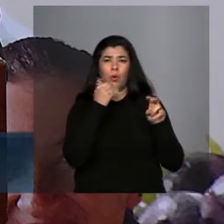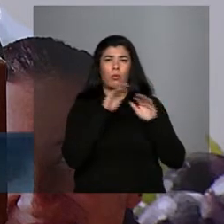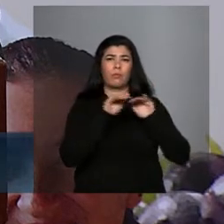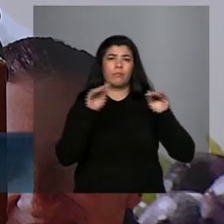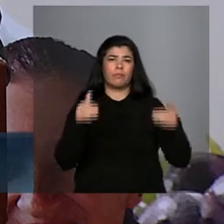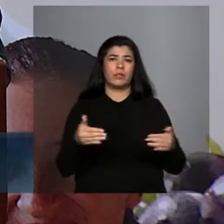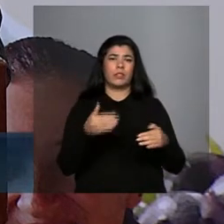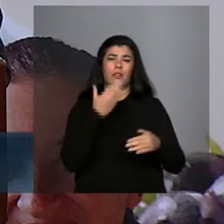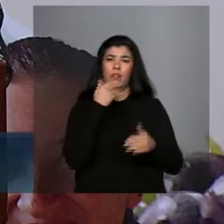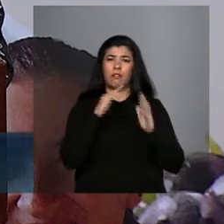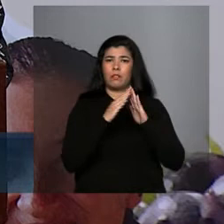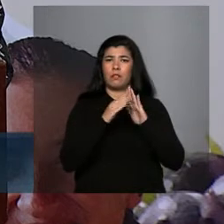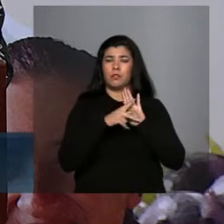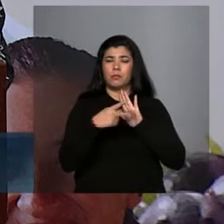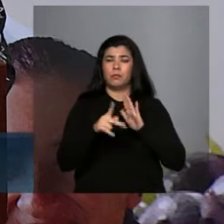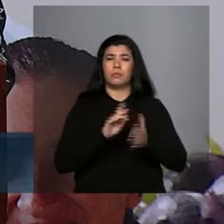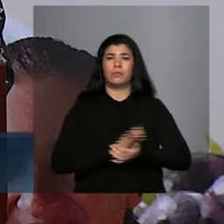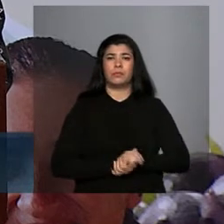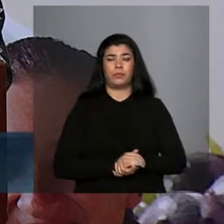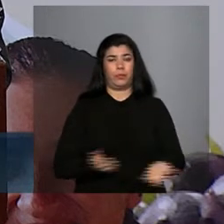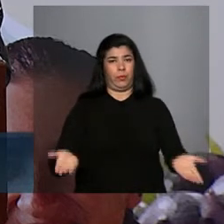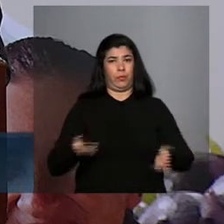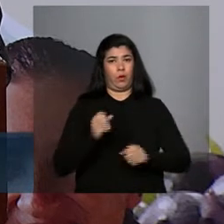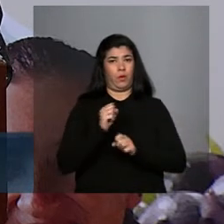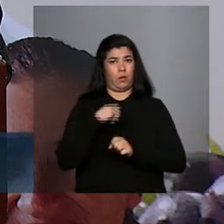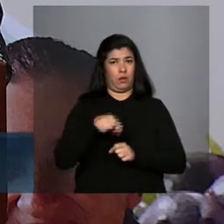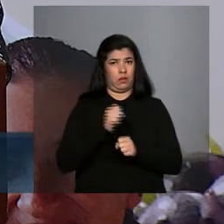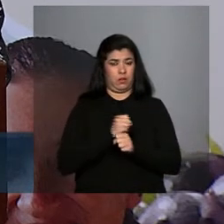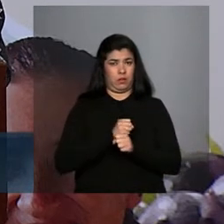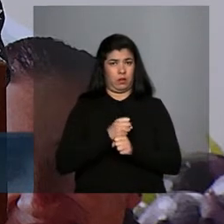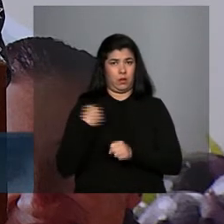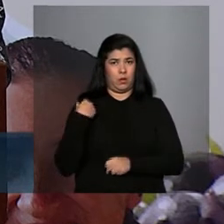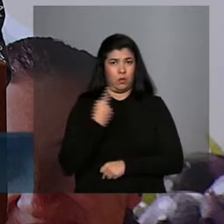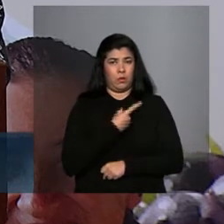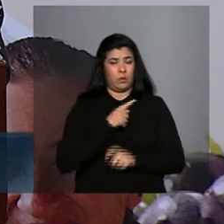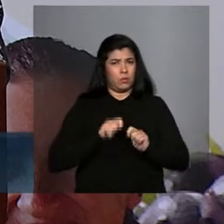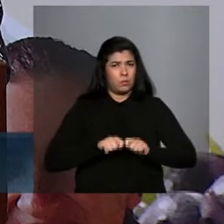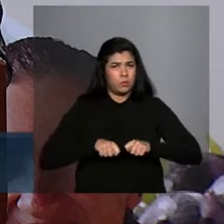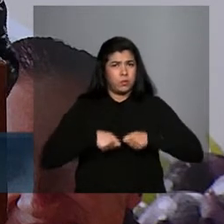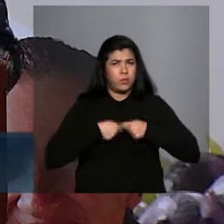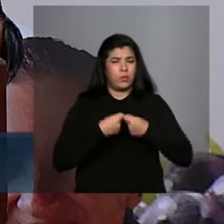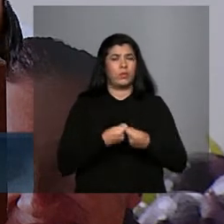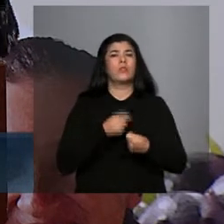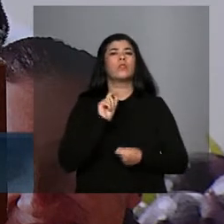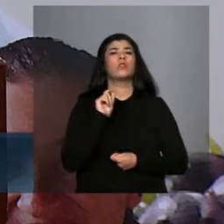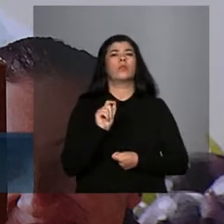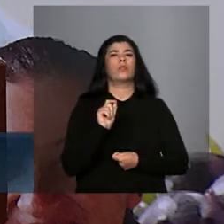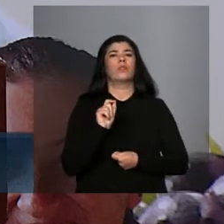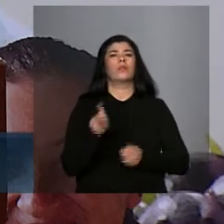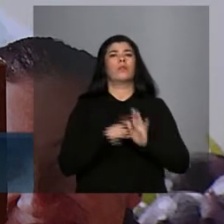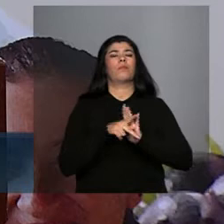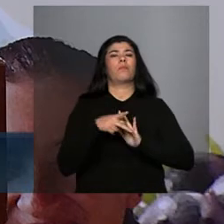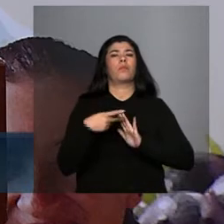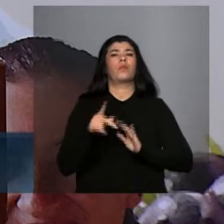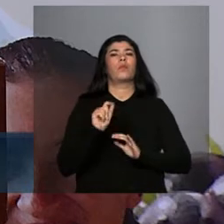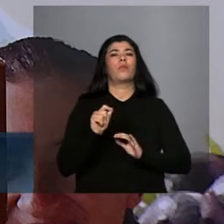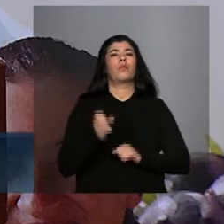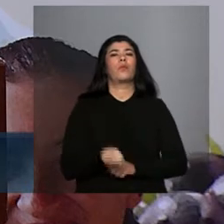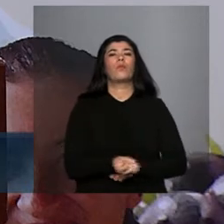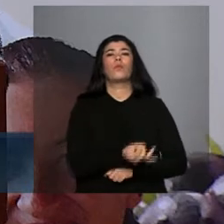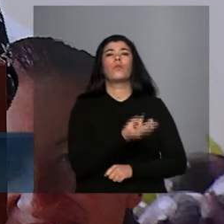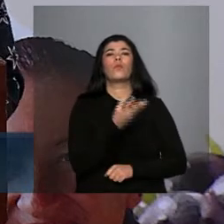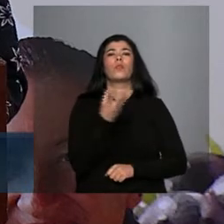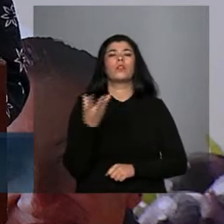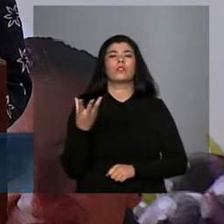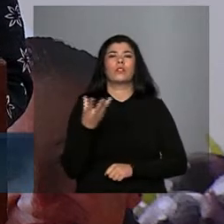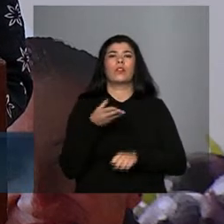Agora, neste ano, nós nos esforçamos bastante, tanto no que se refere ao volume de investimentos,